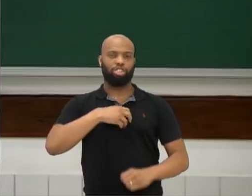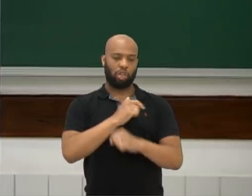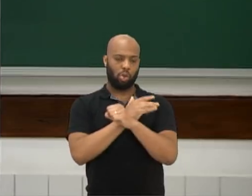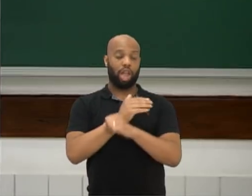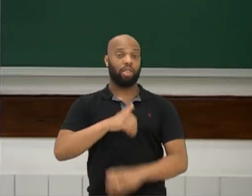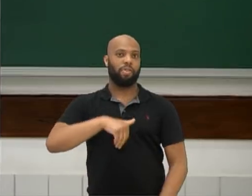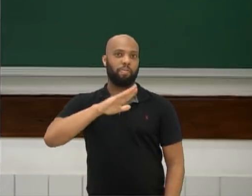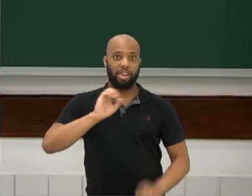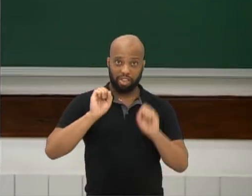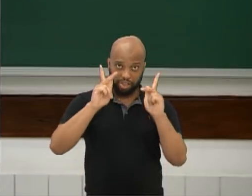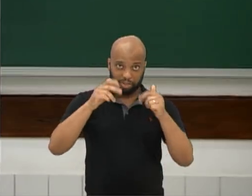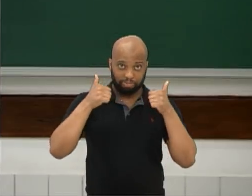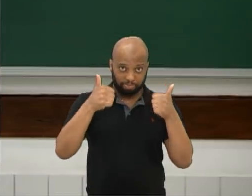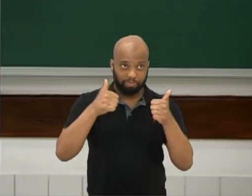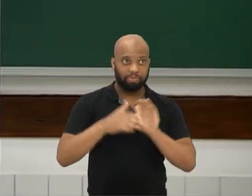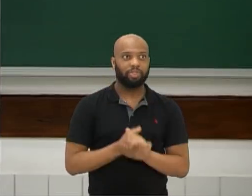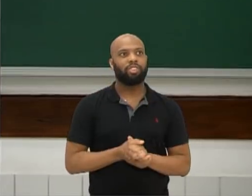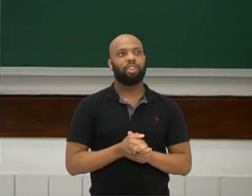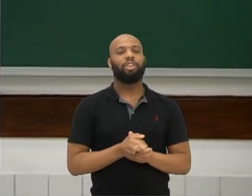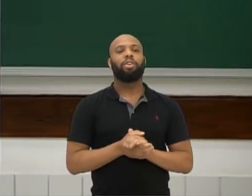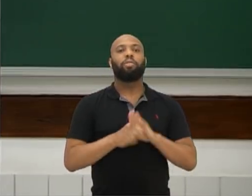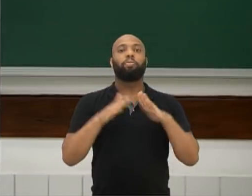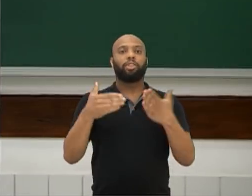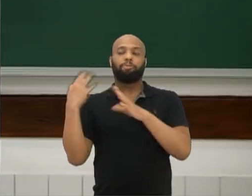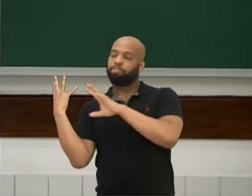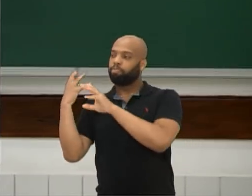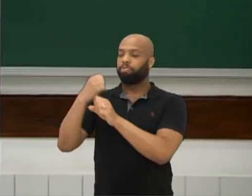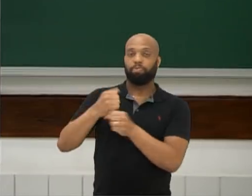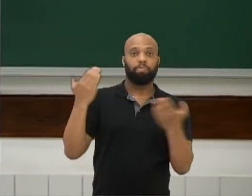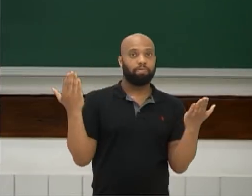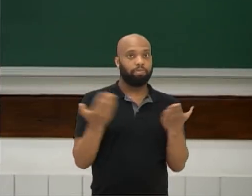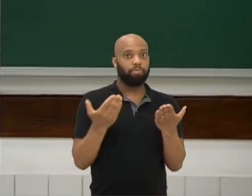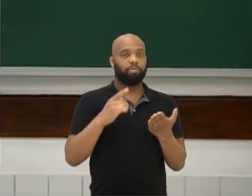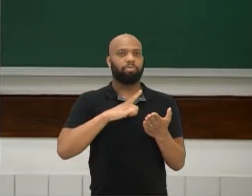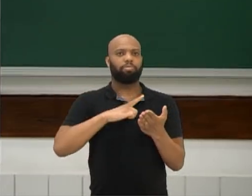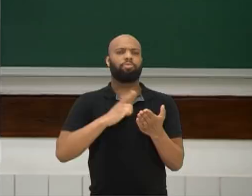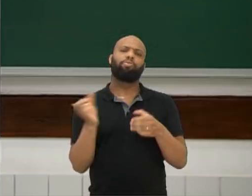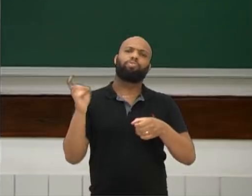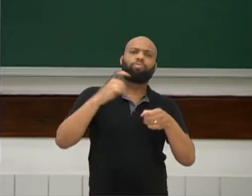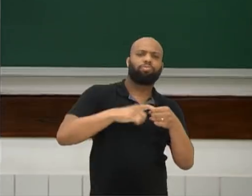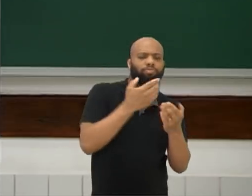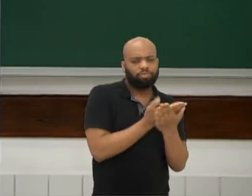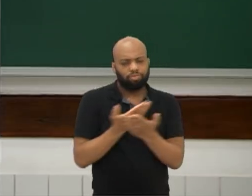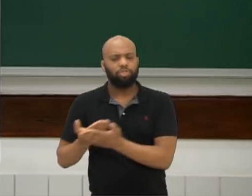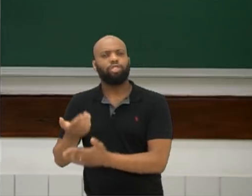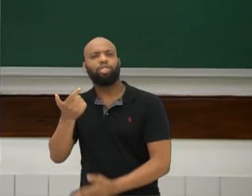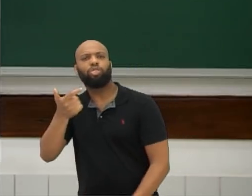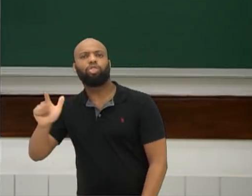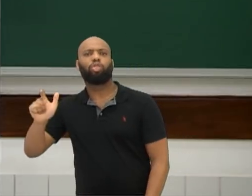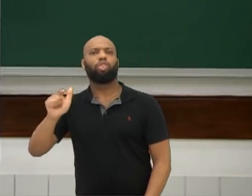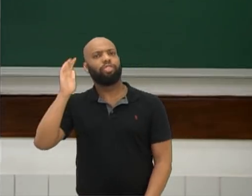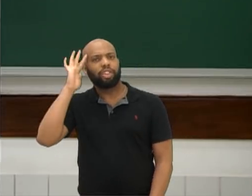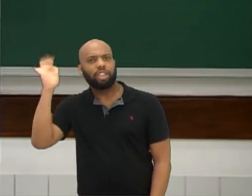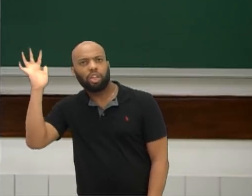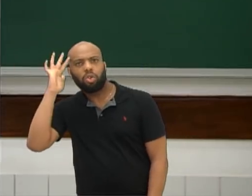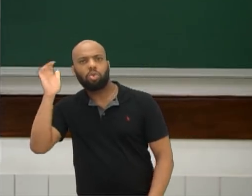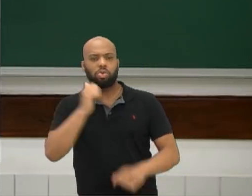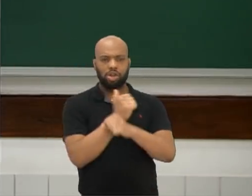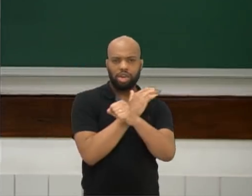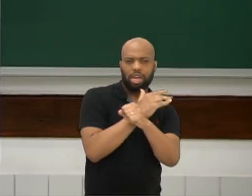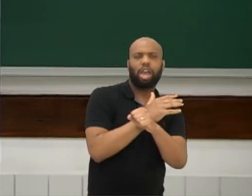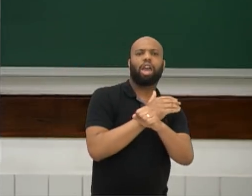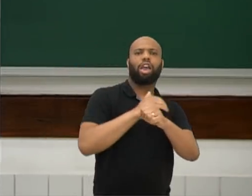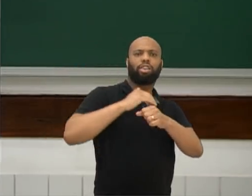ácido. Show de bola? Beleza? Lembra que nós vimos hoje, fizemos uma retomada das teorias de ácido e base aí, de